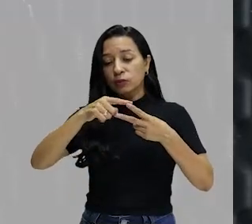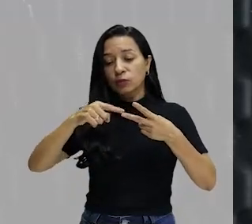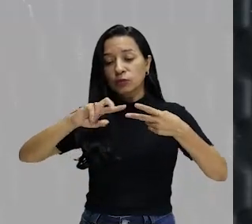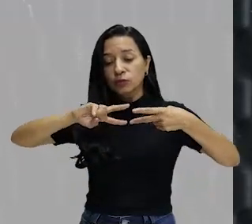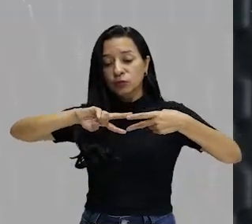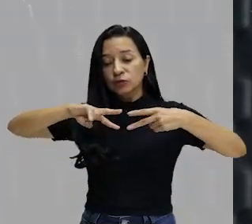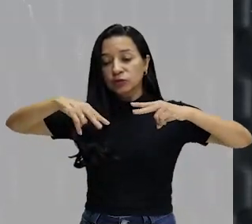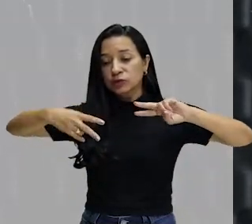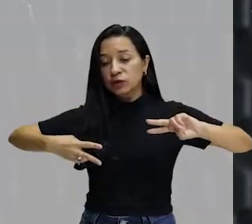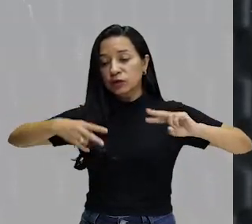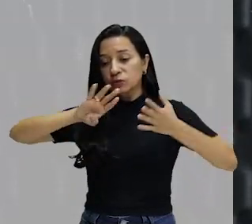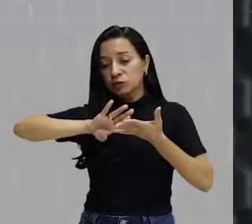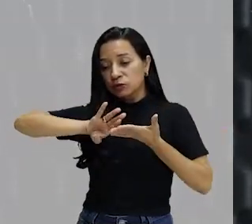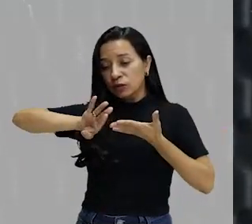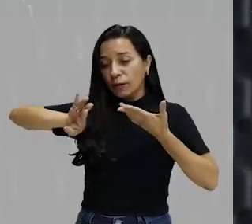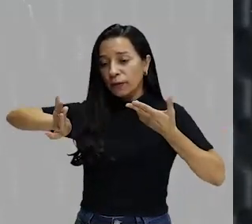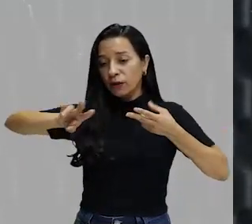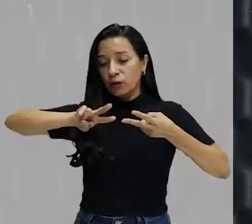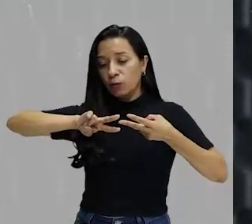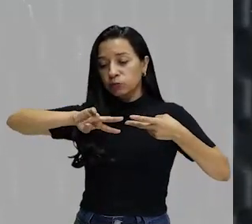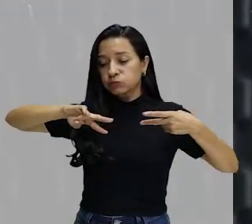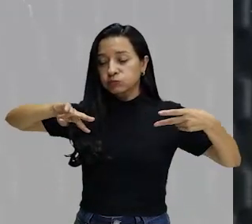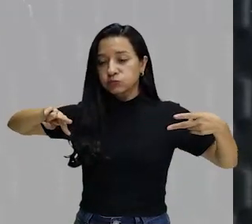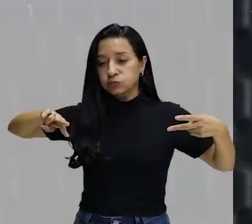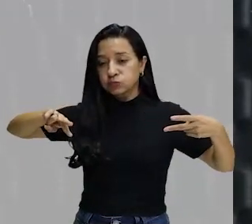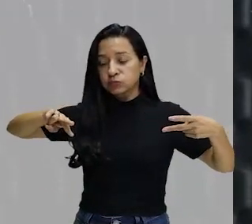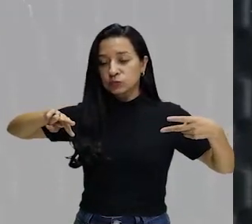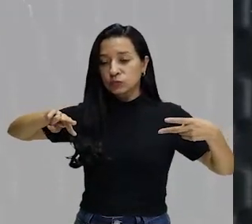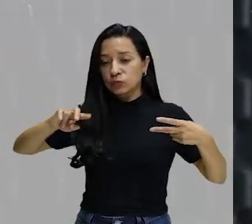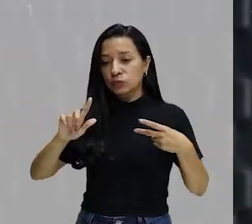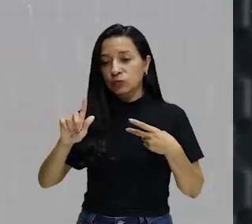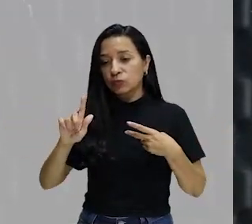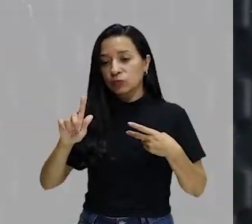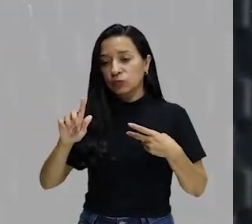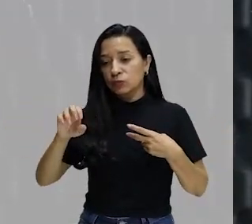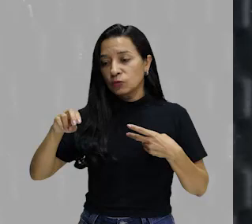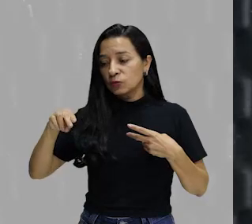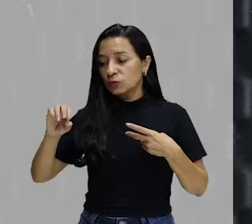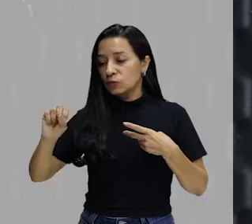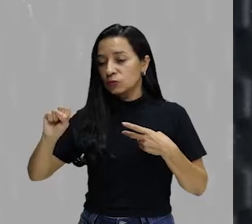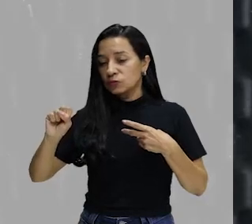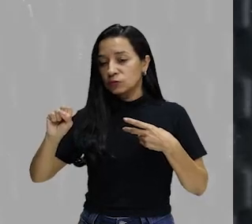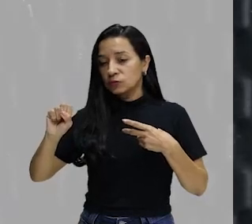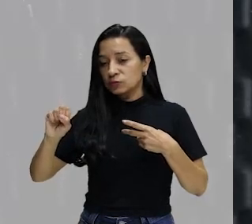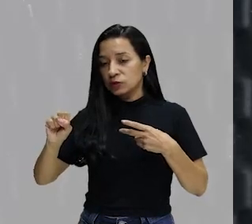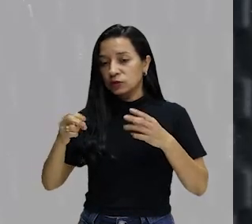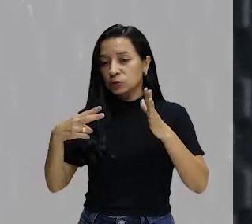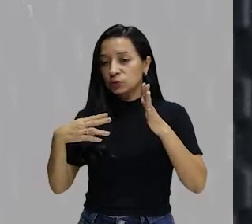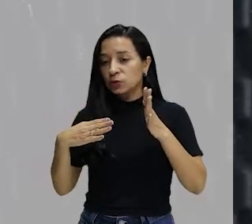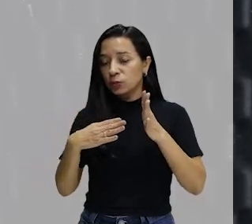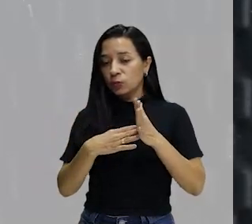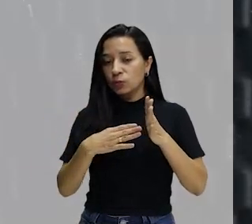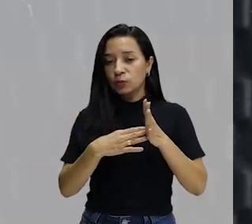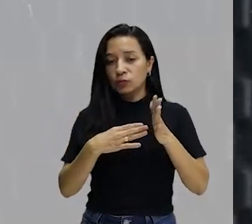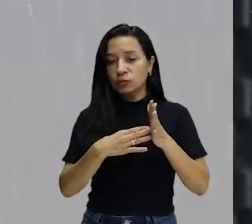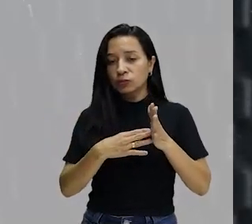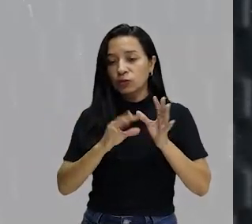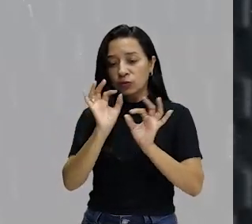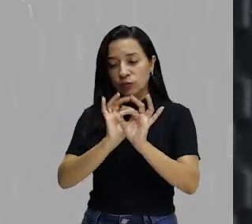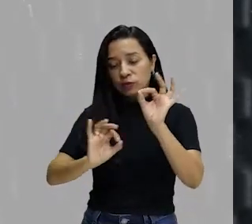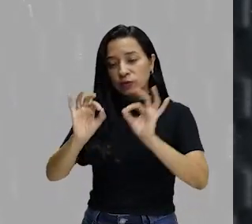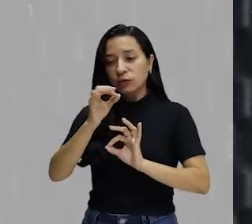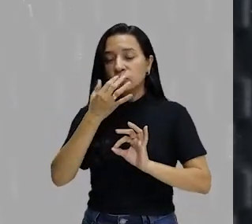se segregam independentemente. Isso significa que os genes que controlam a formação da coloração